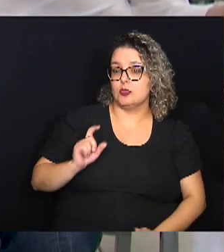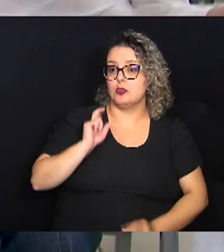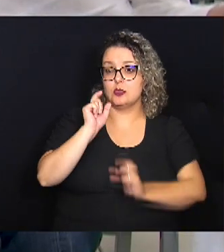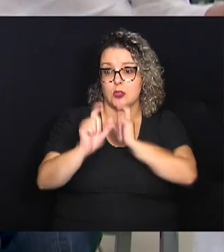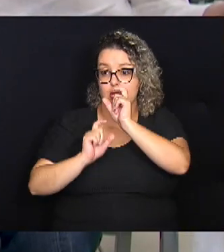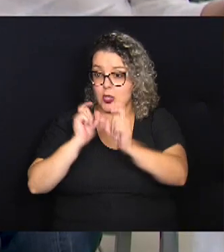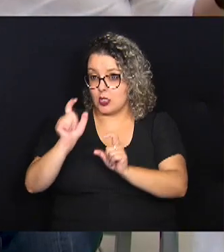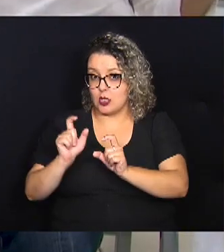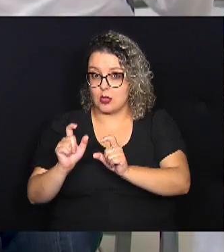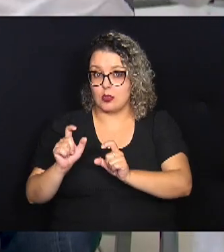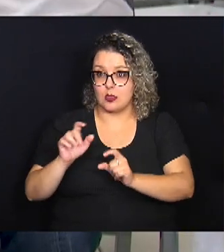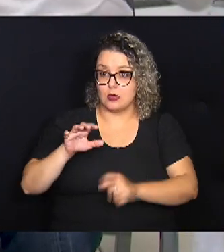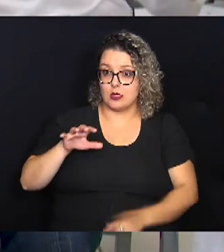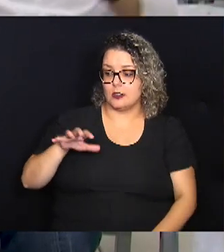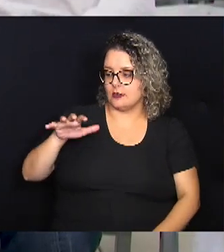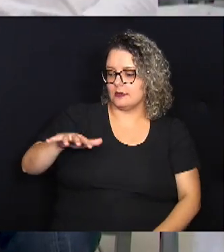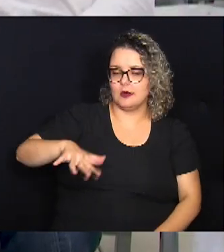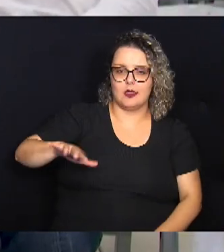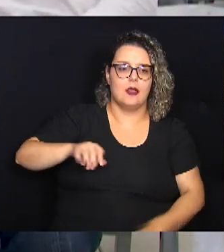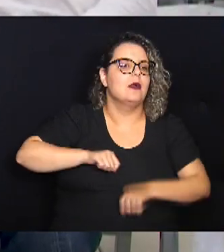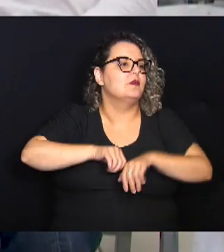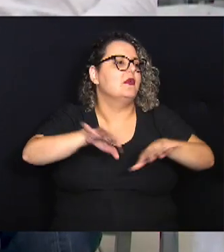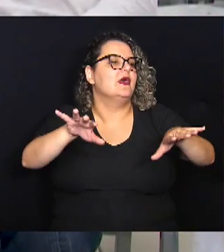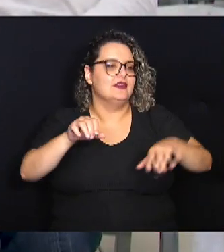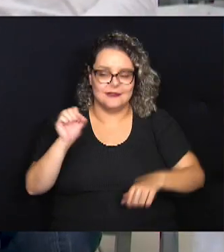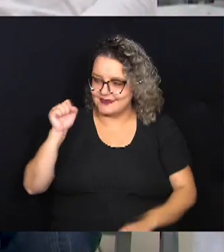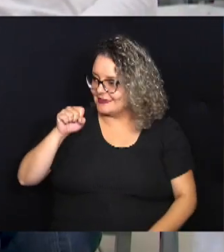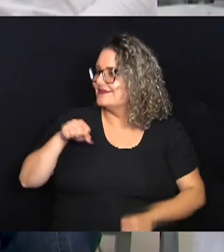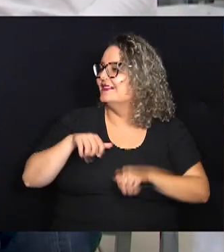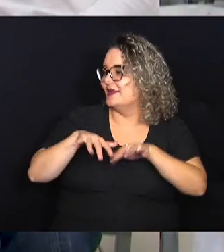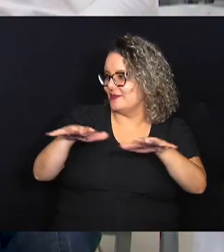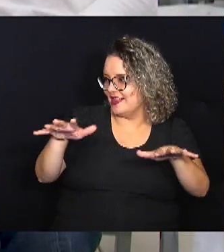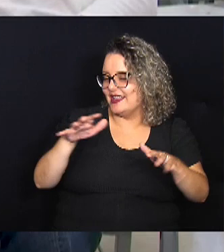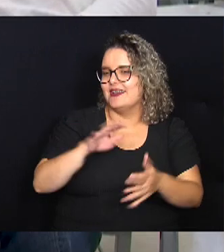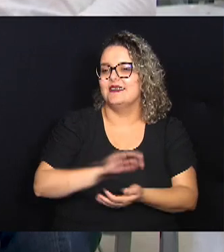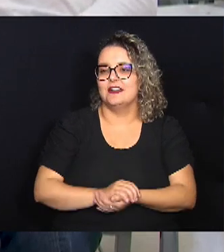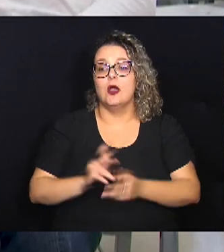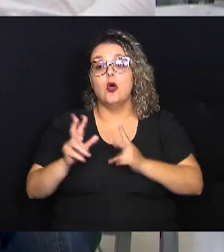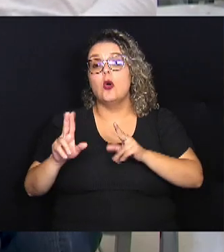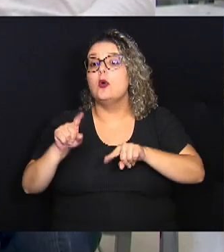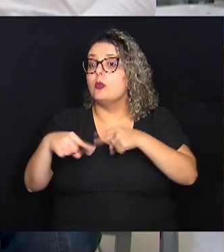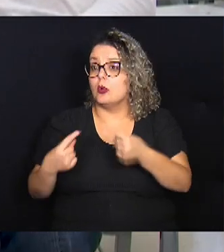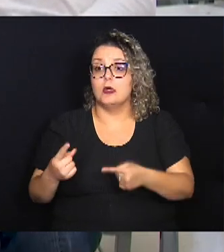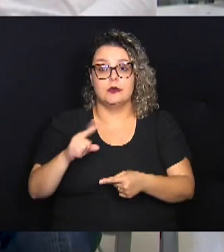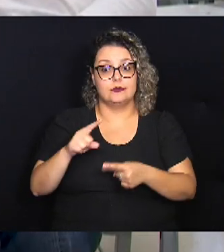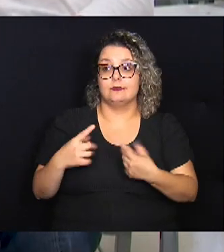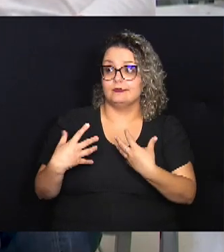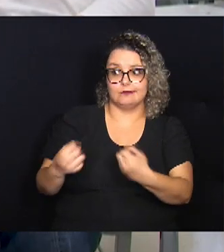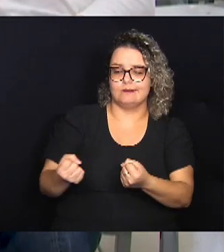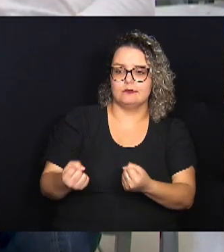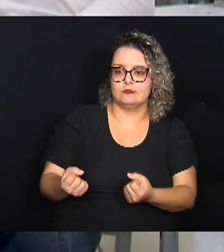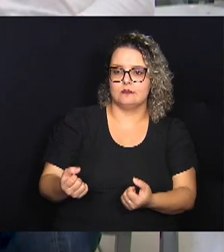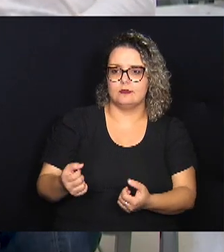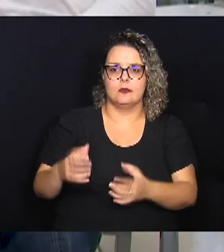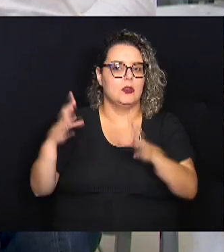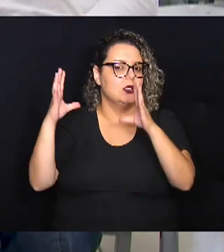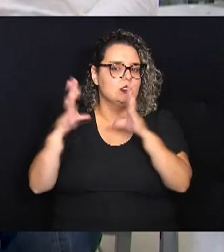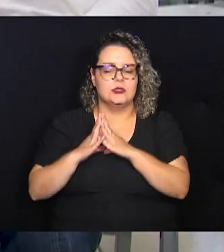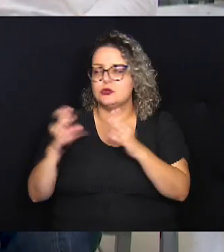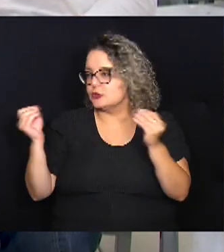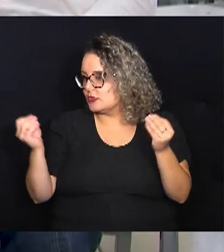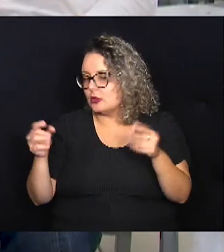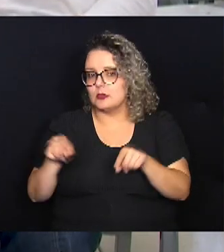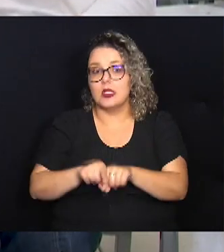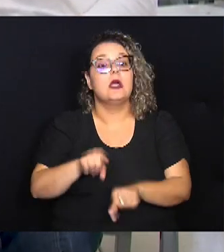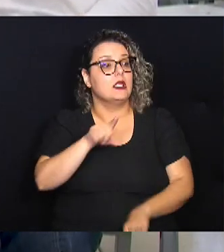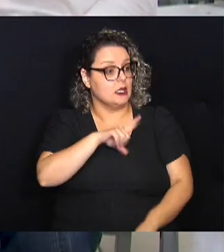que era regional, aí acaba pegando, né? Assim como tem outras que não pegam, né, que desaparecem. Tem